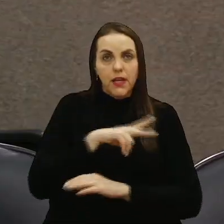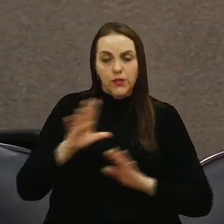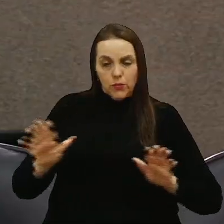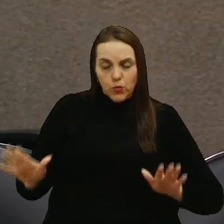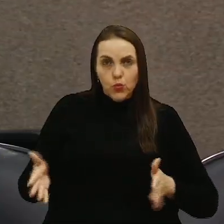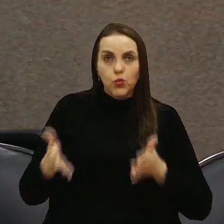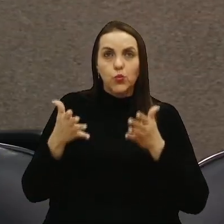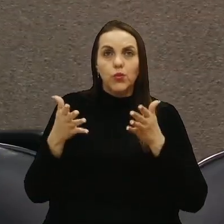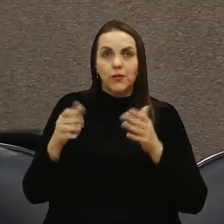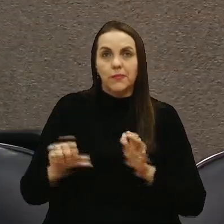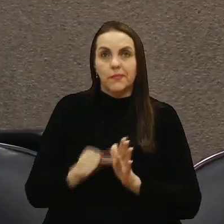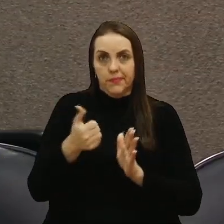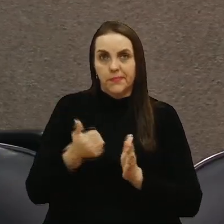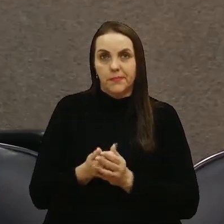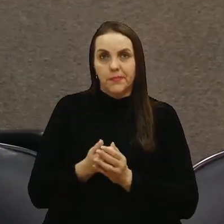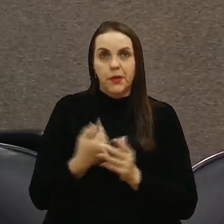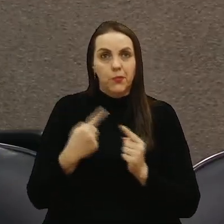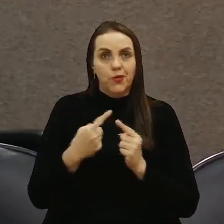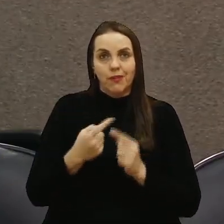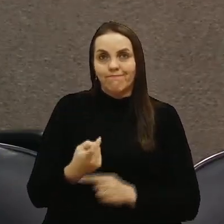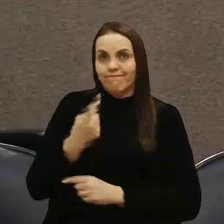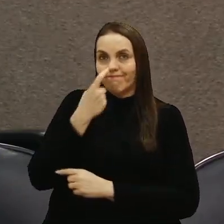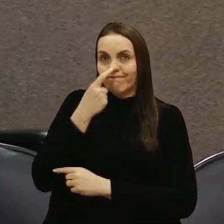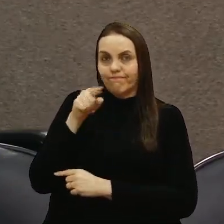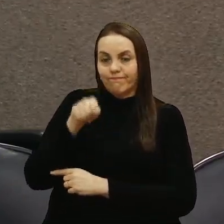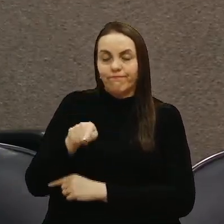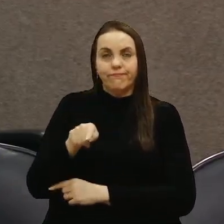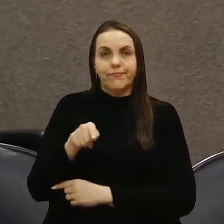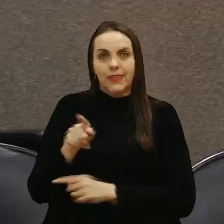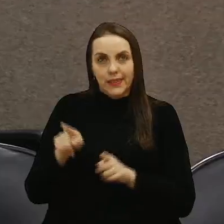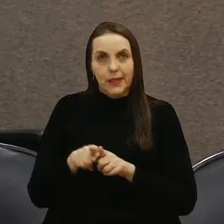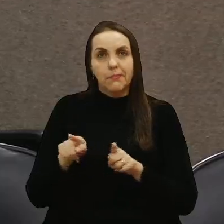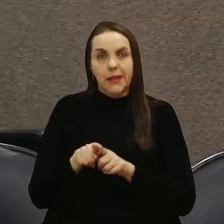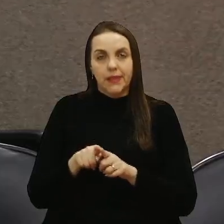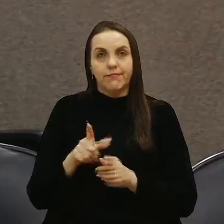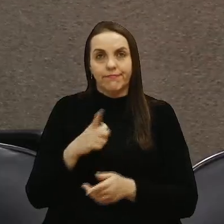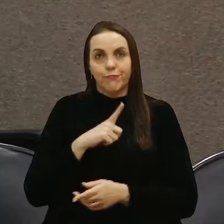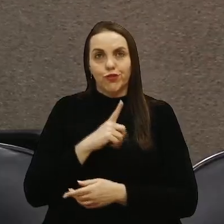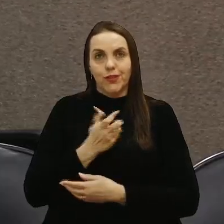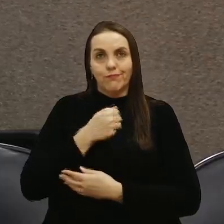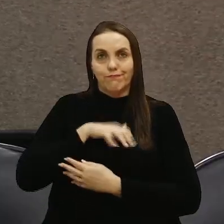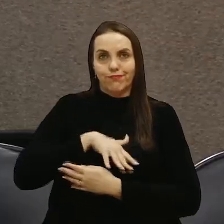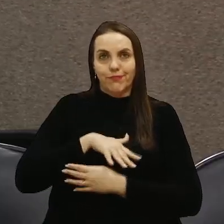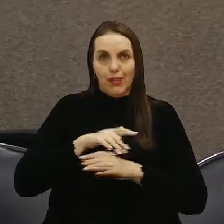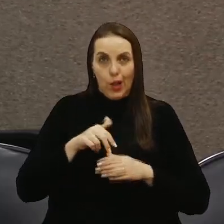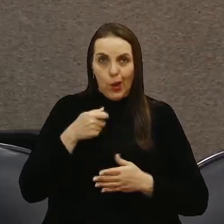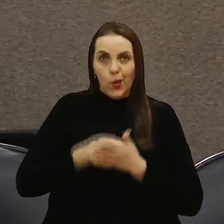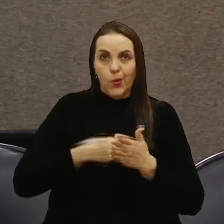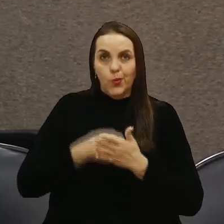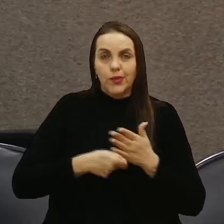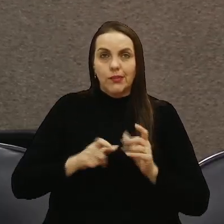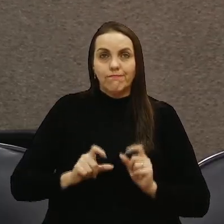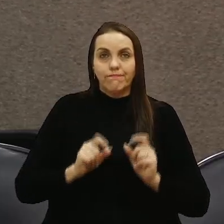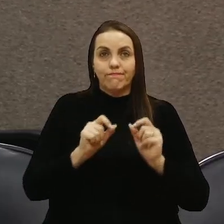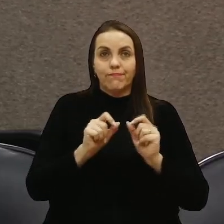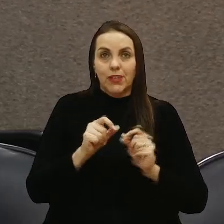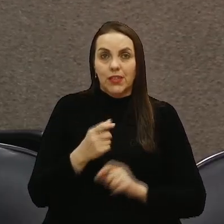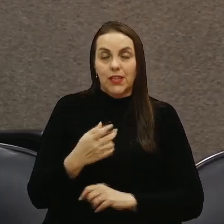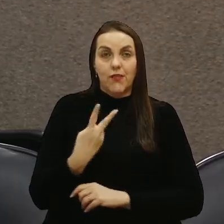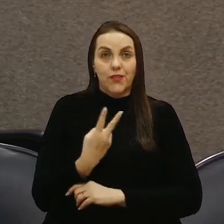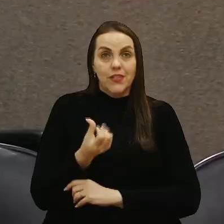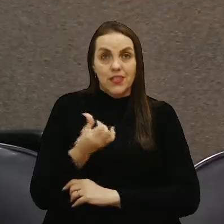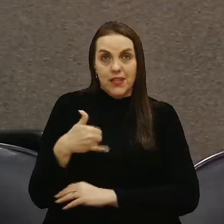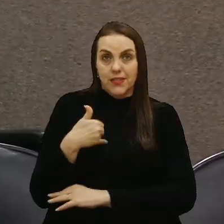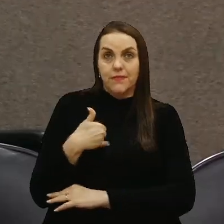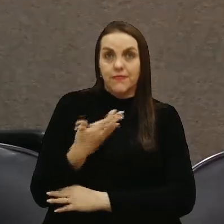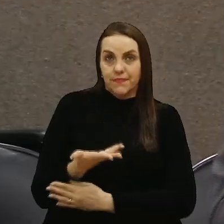sua melhora, pois se identificava com aqueles devido ao fato de já ter enfrentado o tumor aos 26